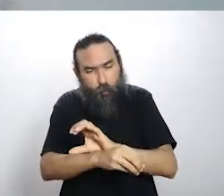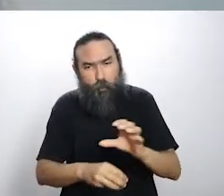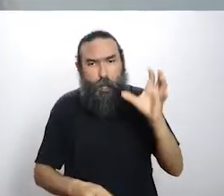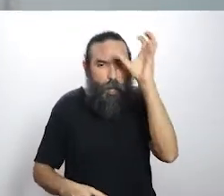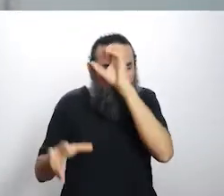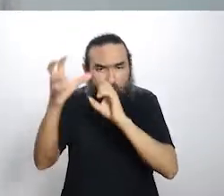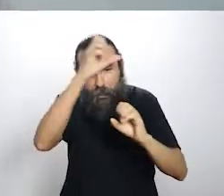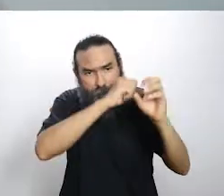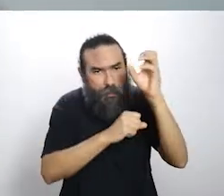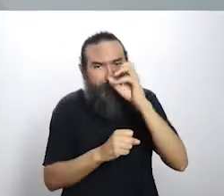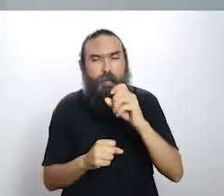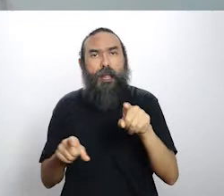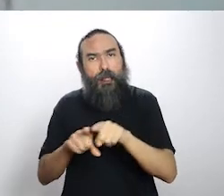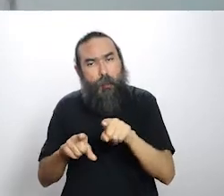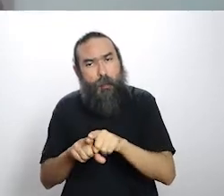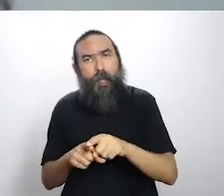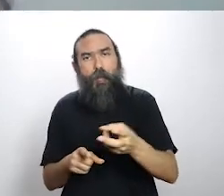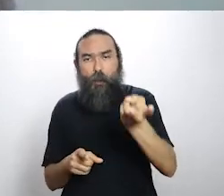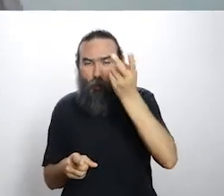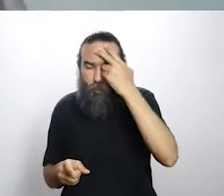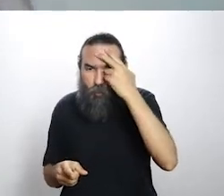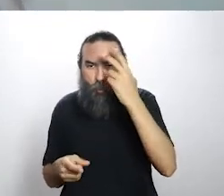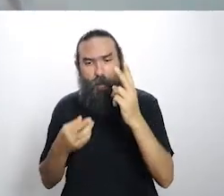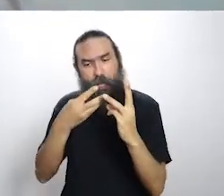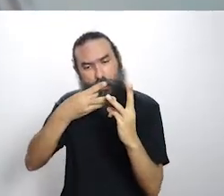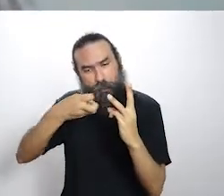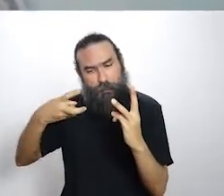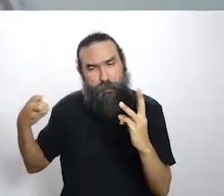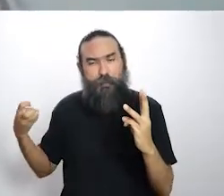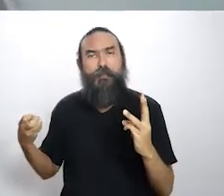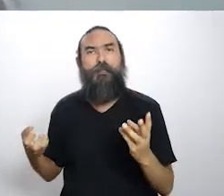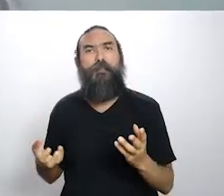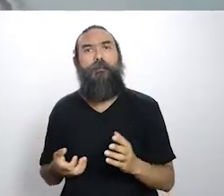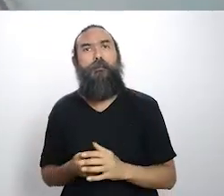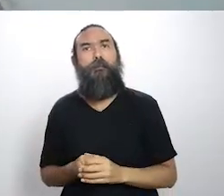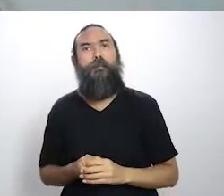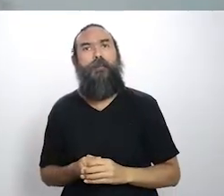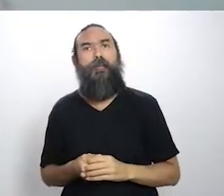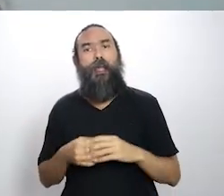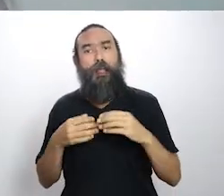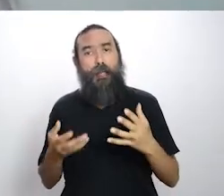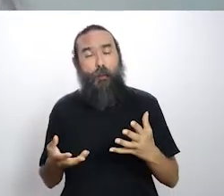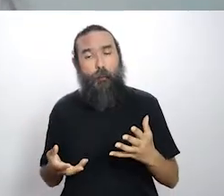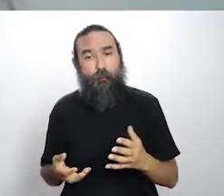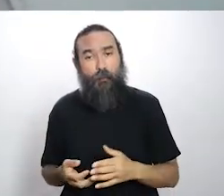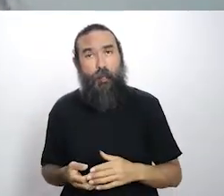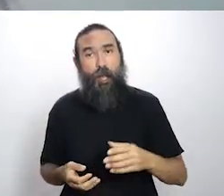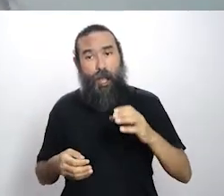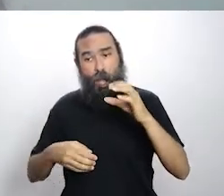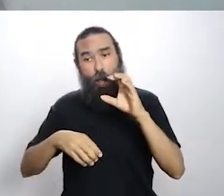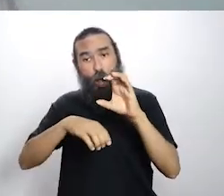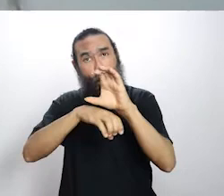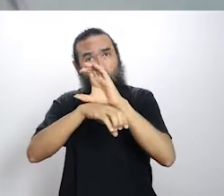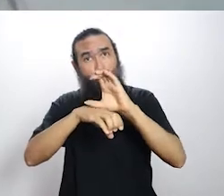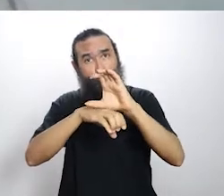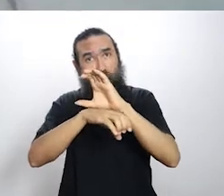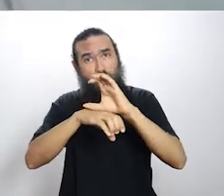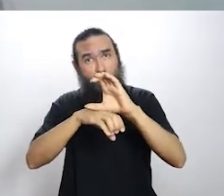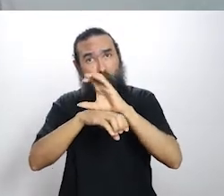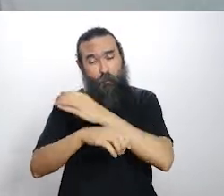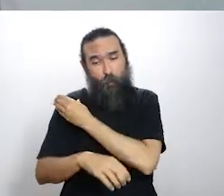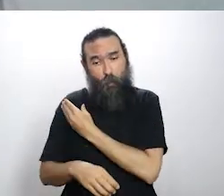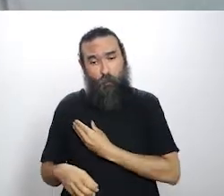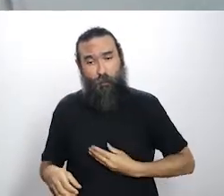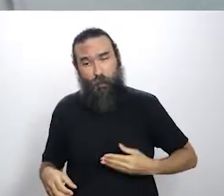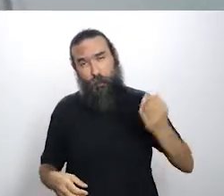de materiais didáticos nas línguas indígenas. E aí, com a aprovação, né, da nossa Constituição Federal,